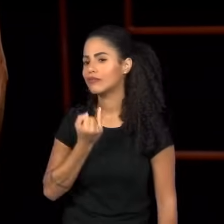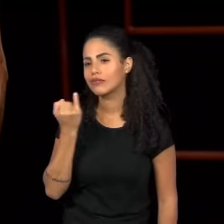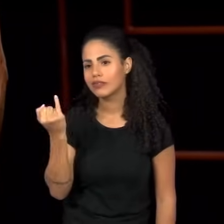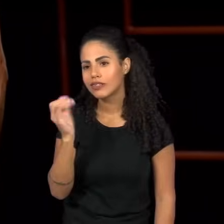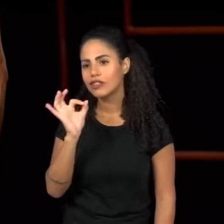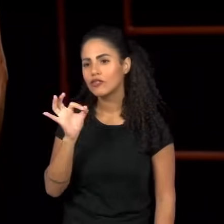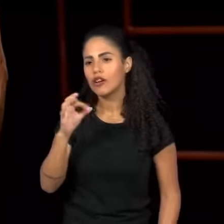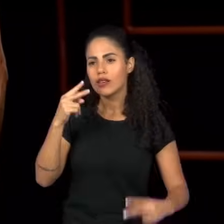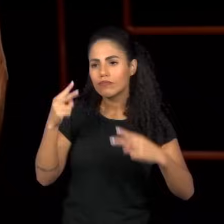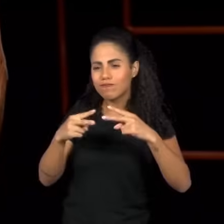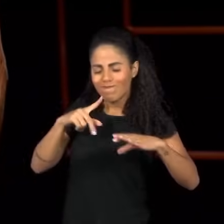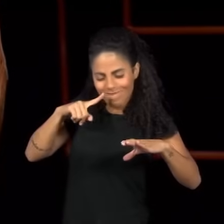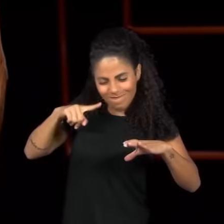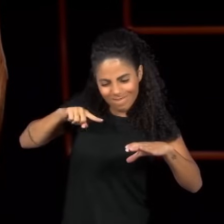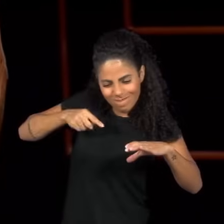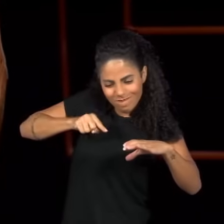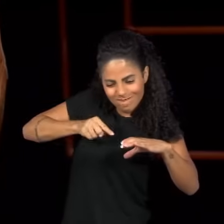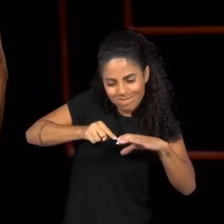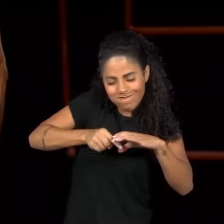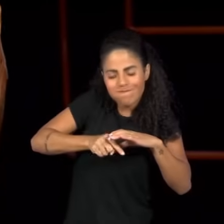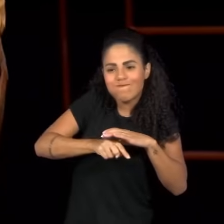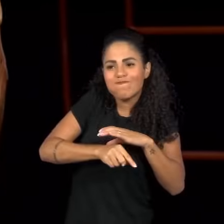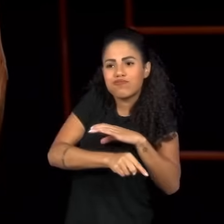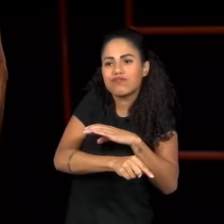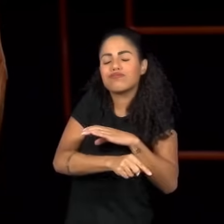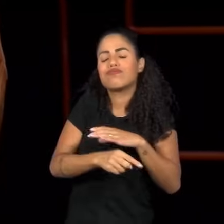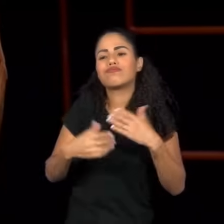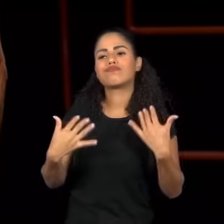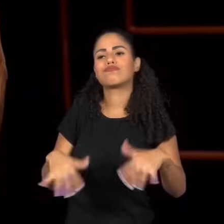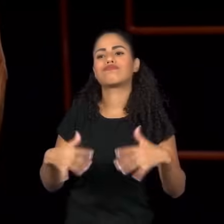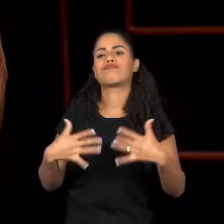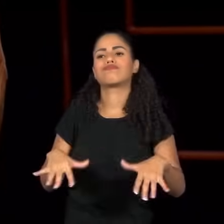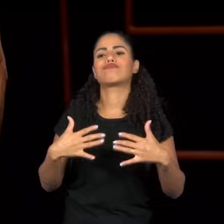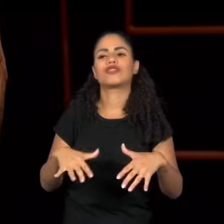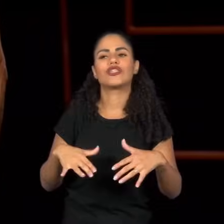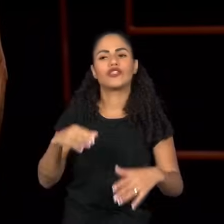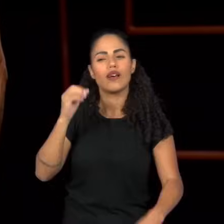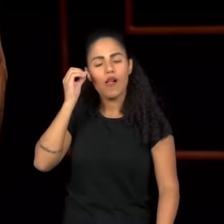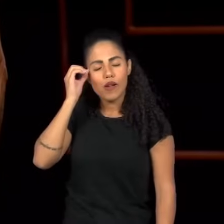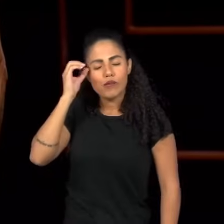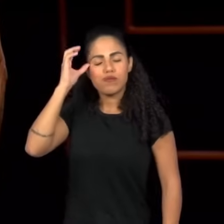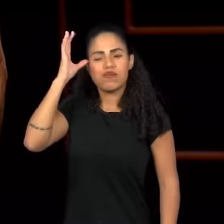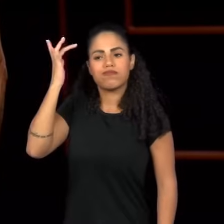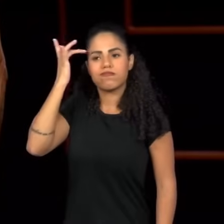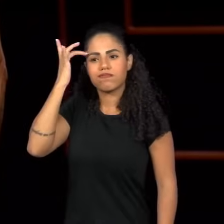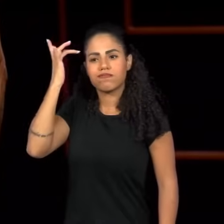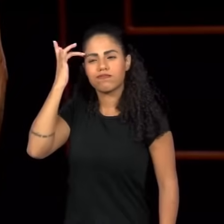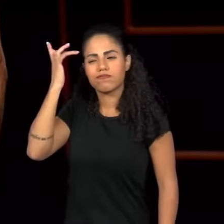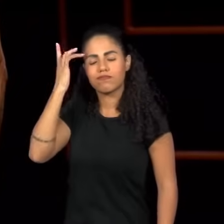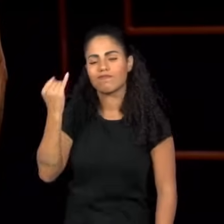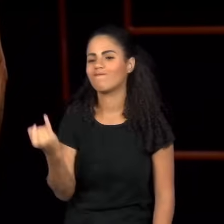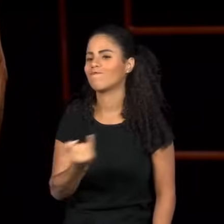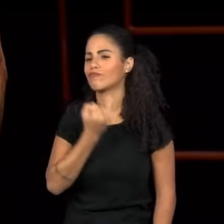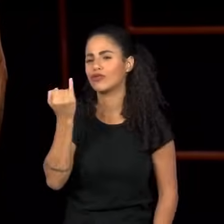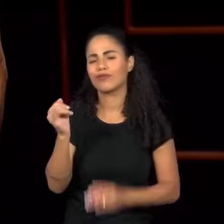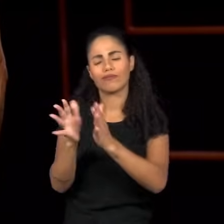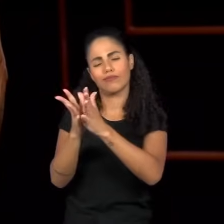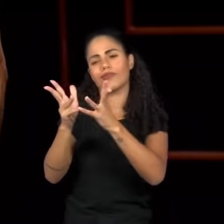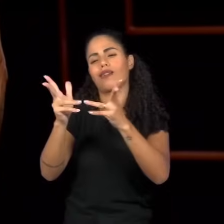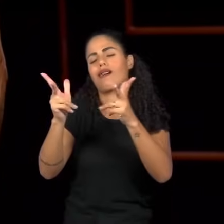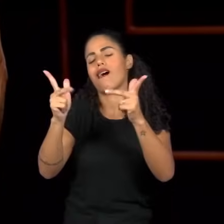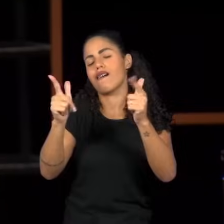tão profundo. A gente cresceu muito como ser humano através desse trabalho. Foi incrível. Nossa,